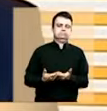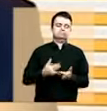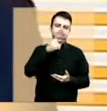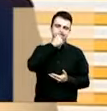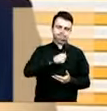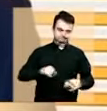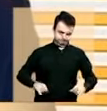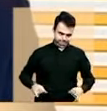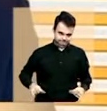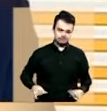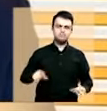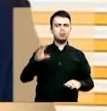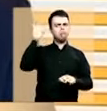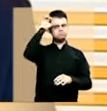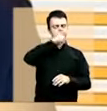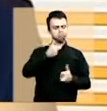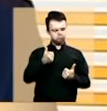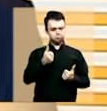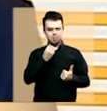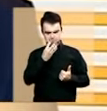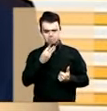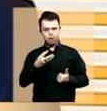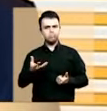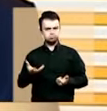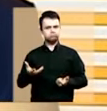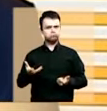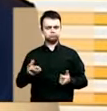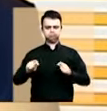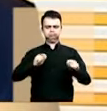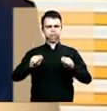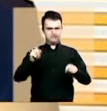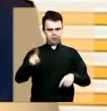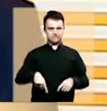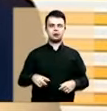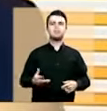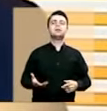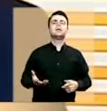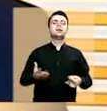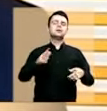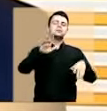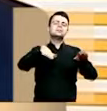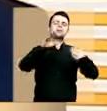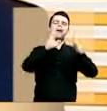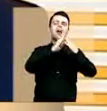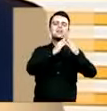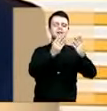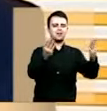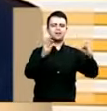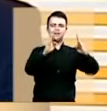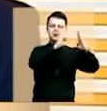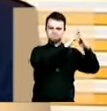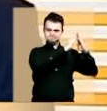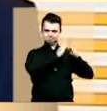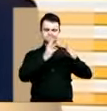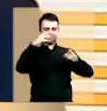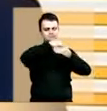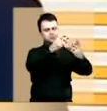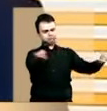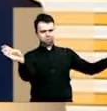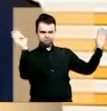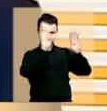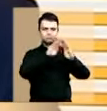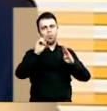ela. Nós temos algumas experiências de pessoas que, pelo condomínio que mora, o